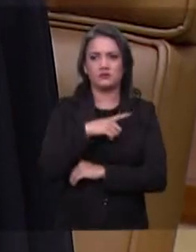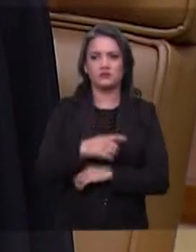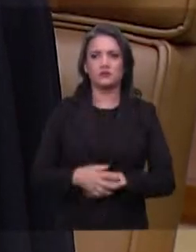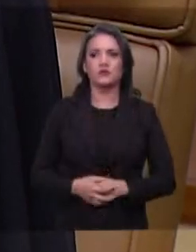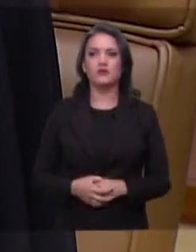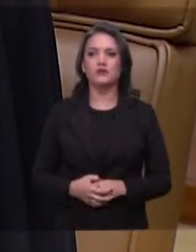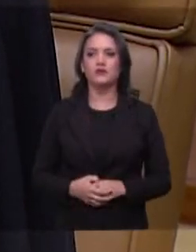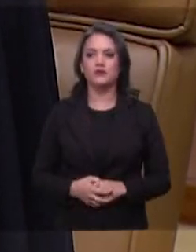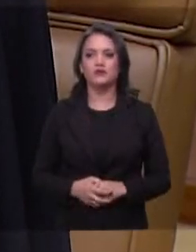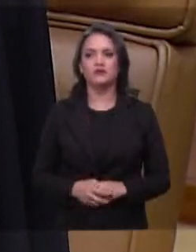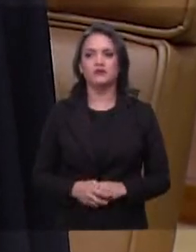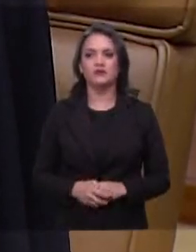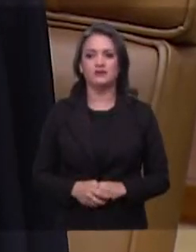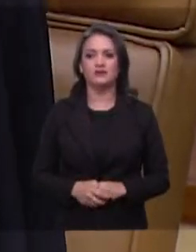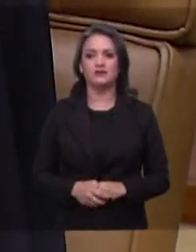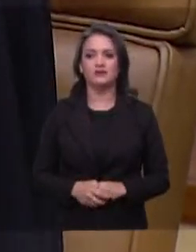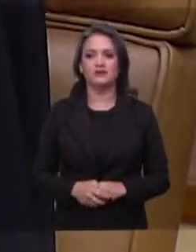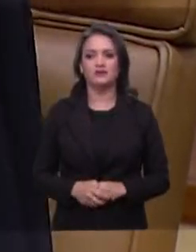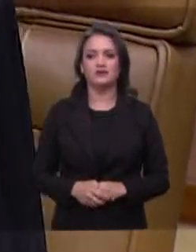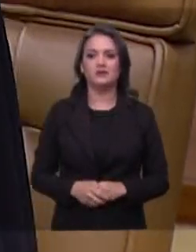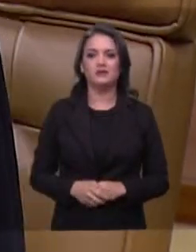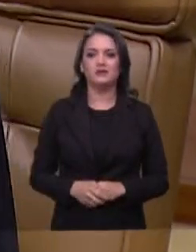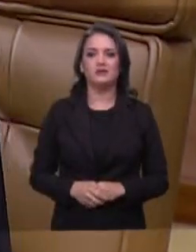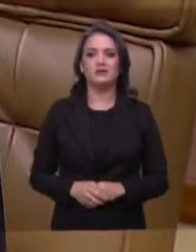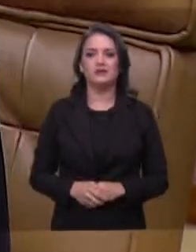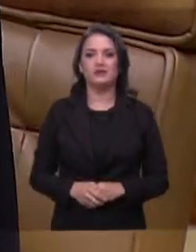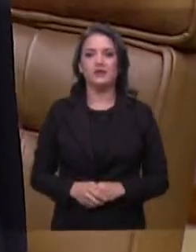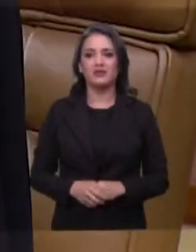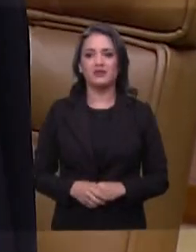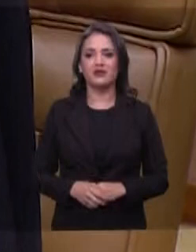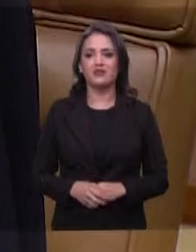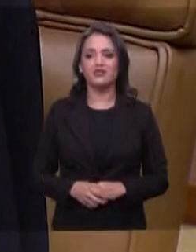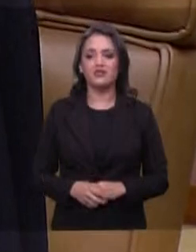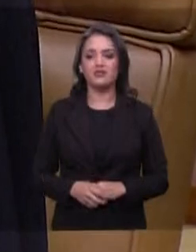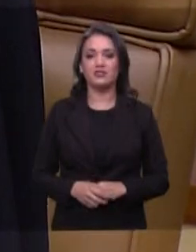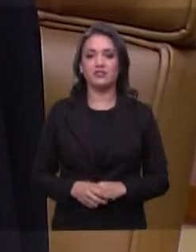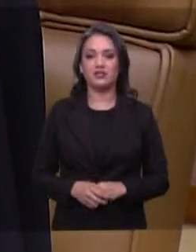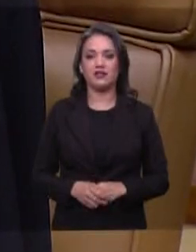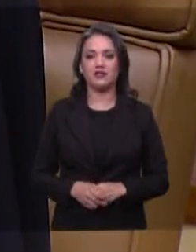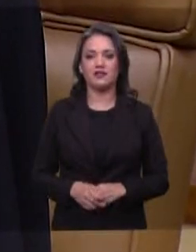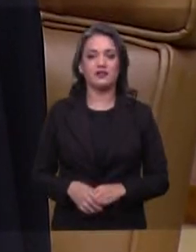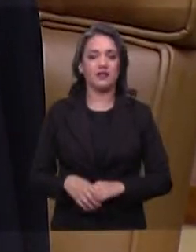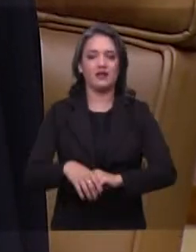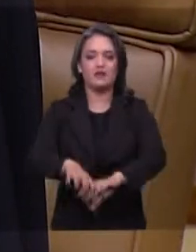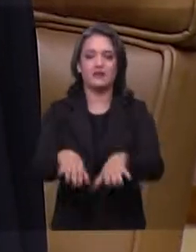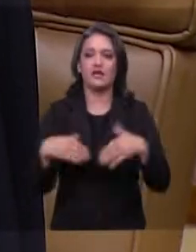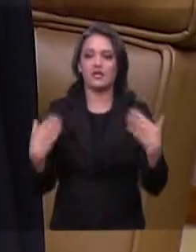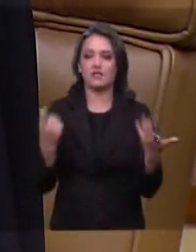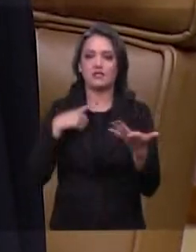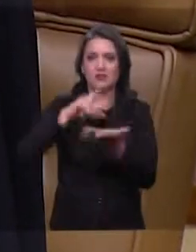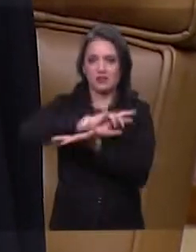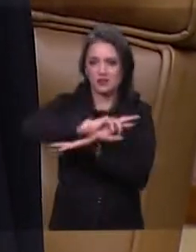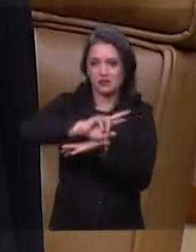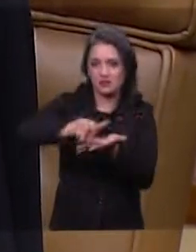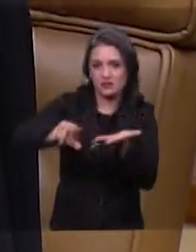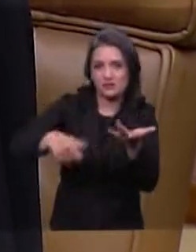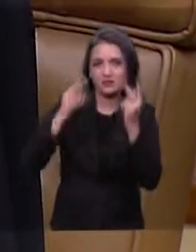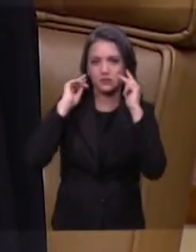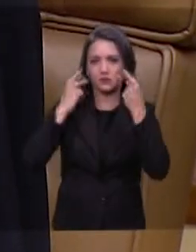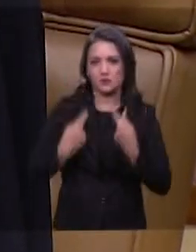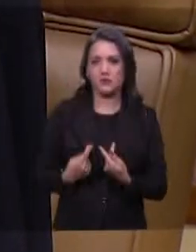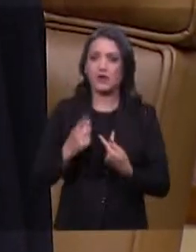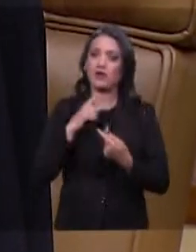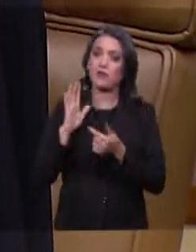seguir. E aí cito. A Constituição estabelece a igualdade da pessoa humana e o pluralismo político como fundamento do